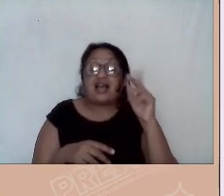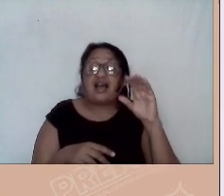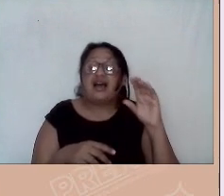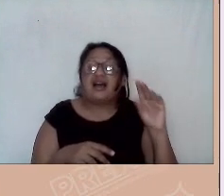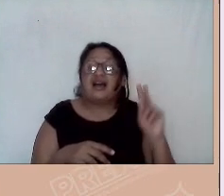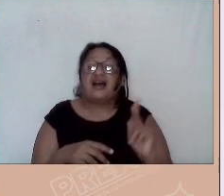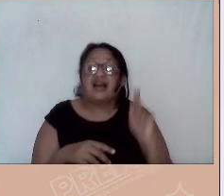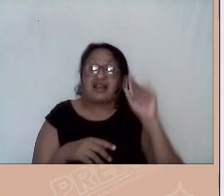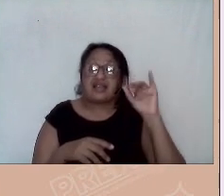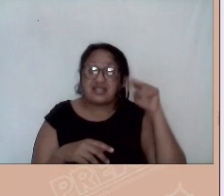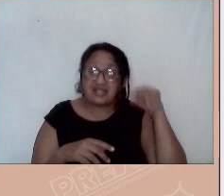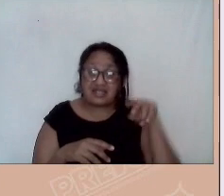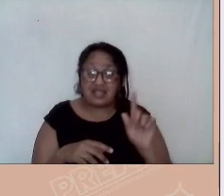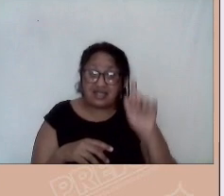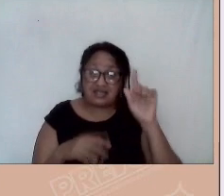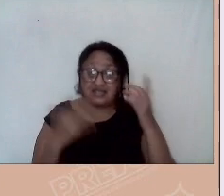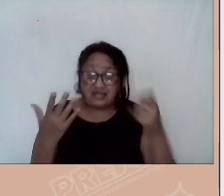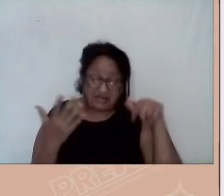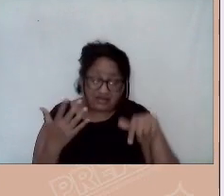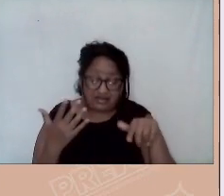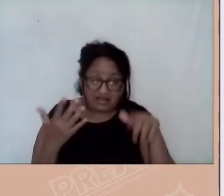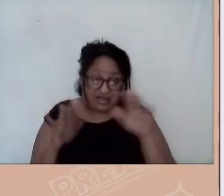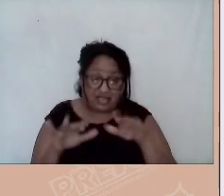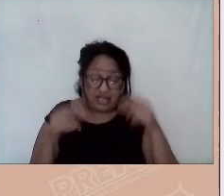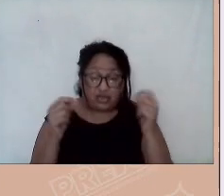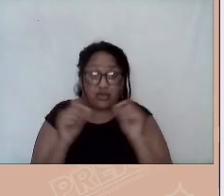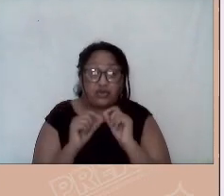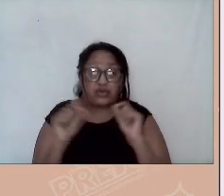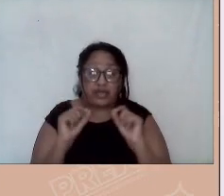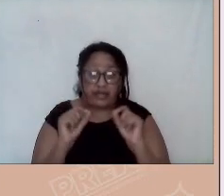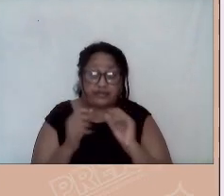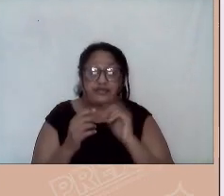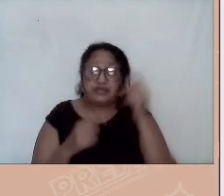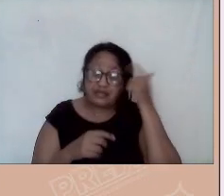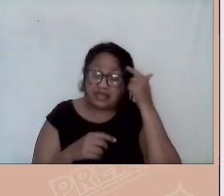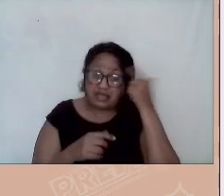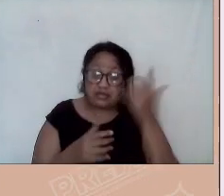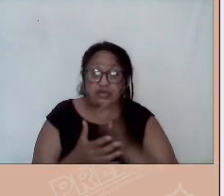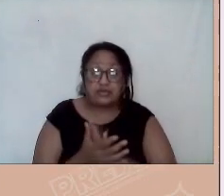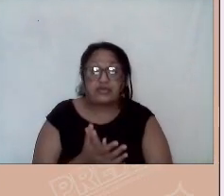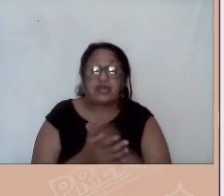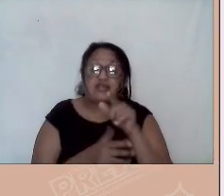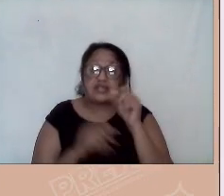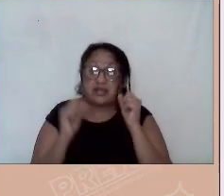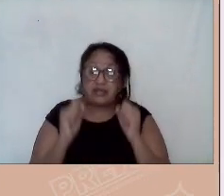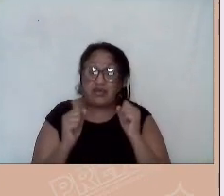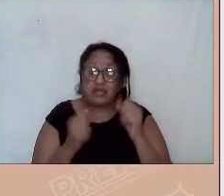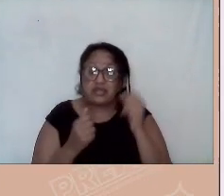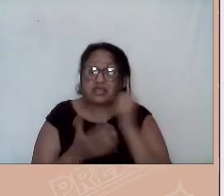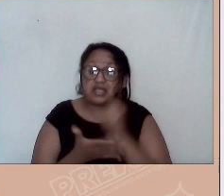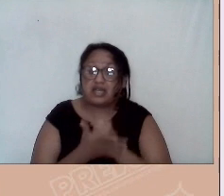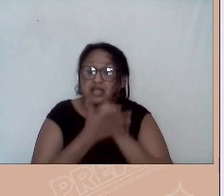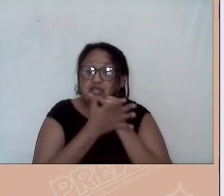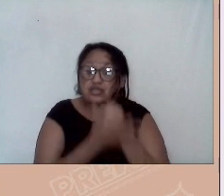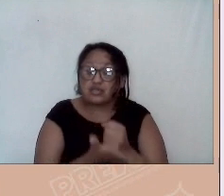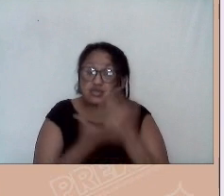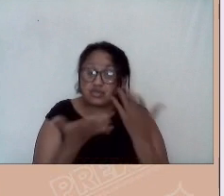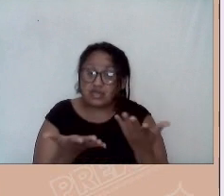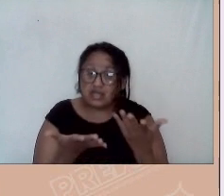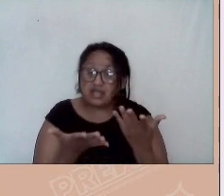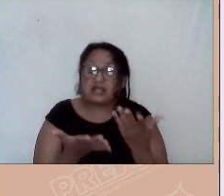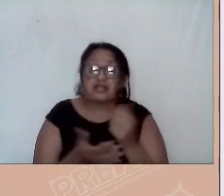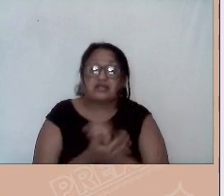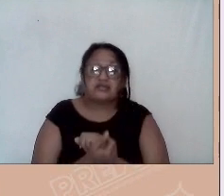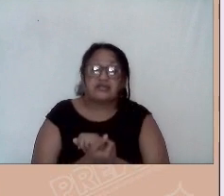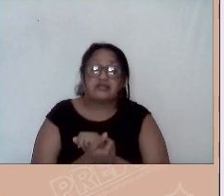pensamos you can help correct você pode ajudar a corrigir esse mal entendido simply